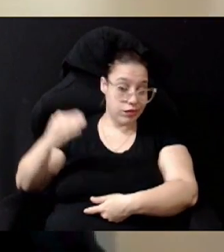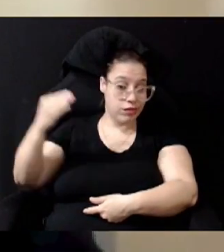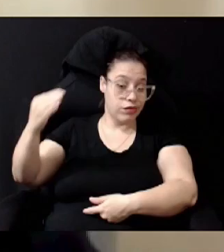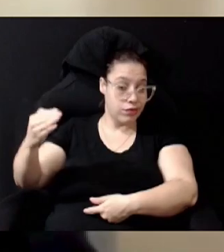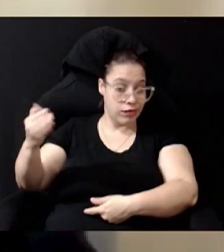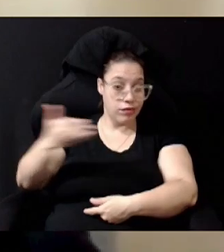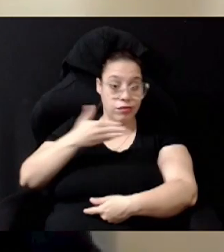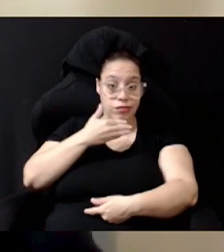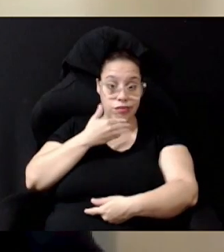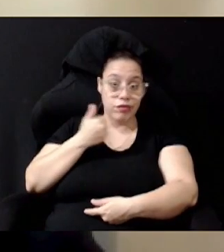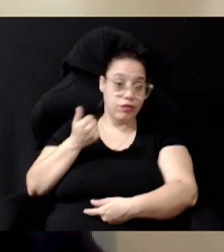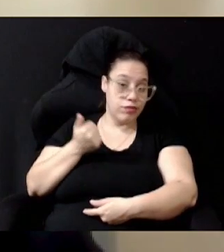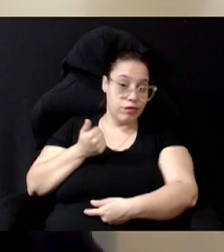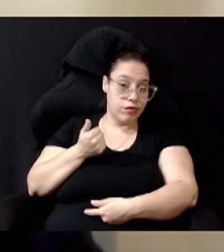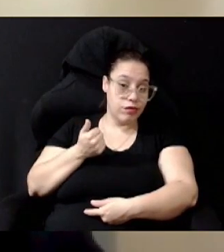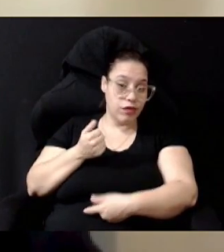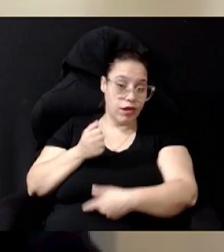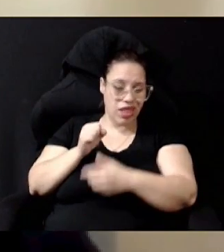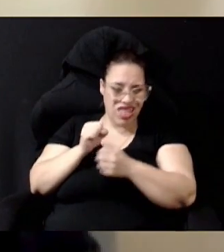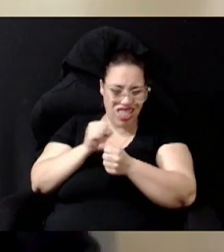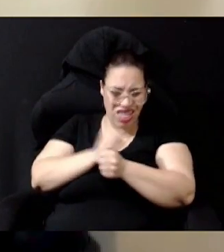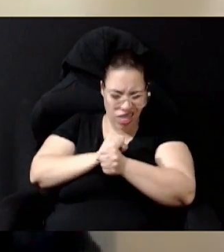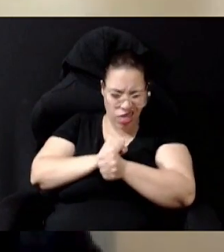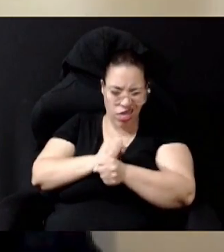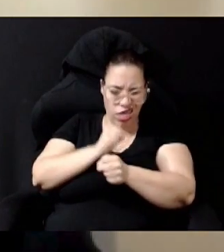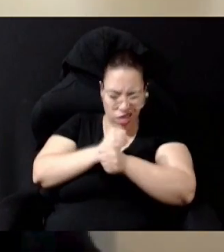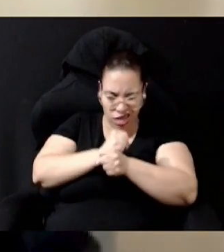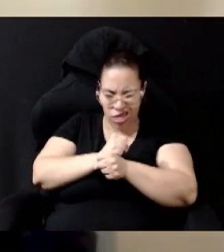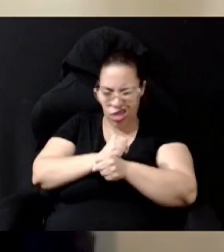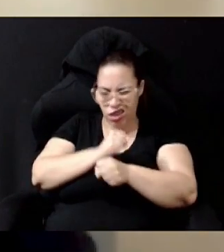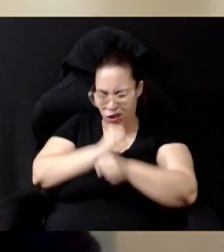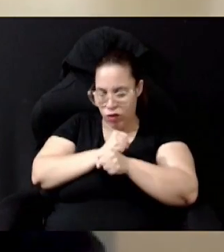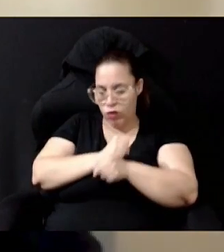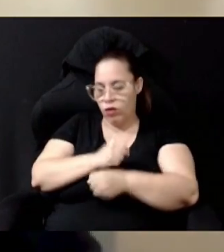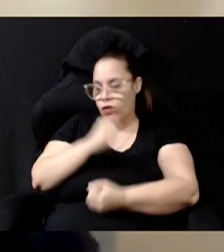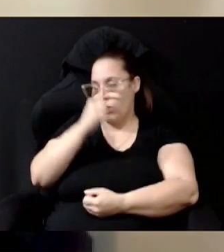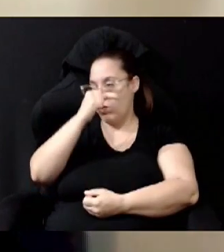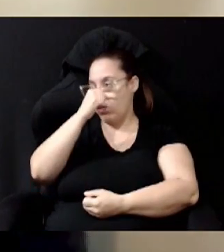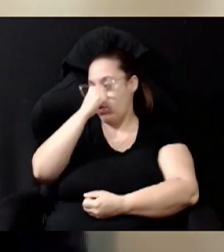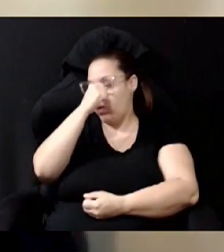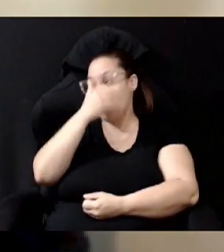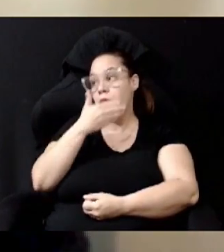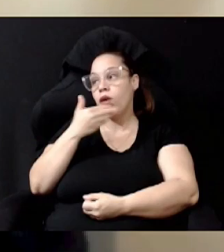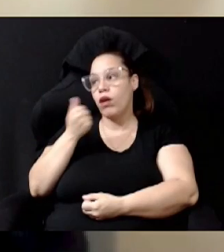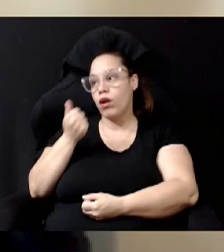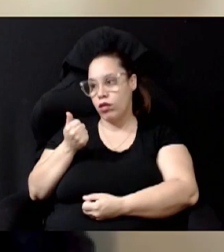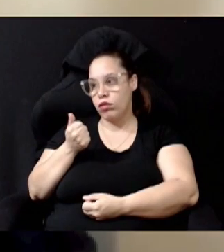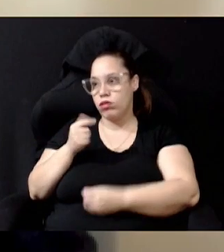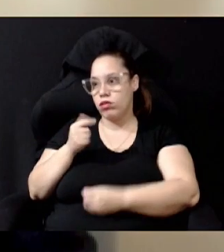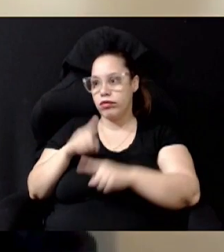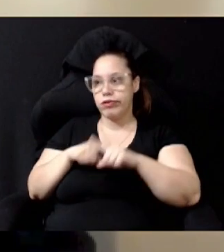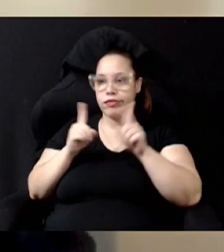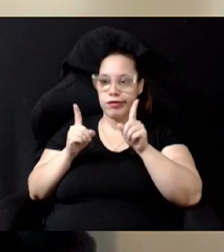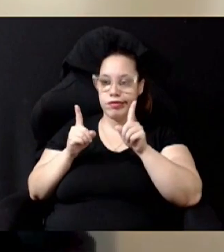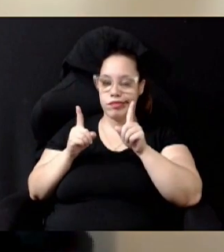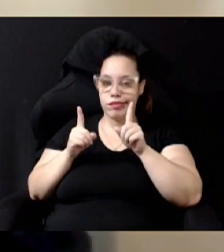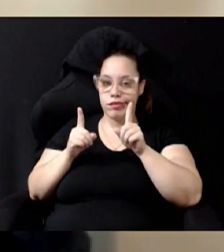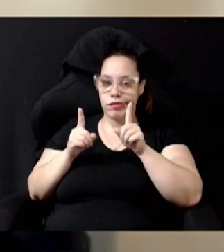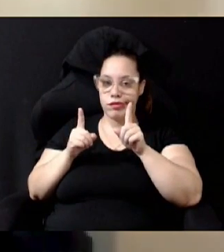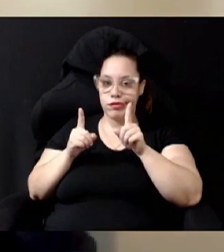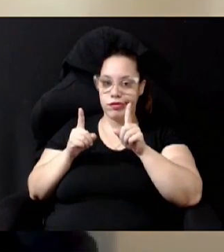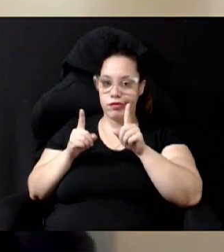a rigidez, melhora a lentificação dos movimentos. Mas o nosso grande futuro é